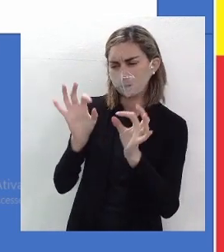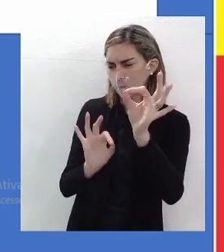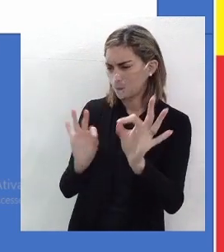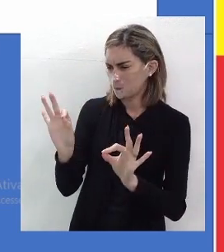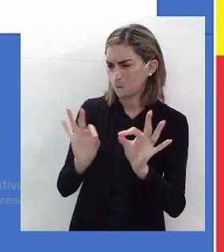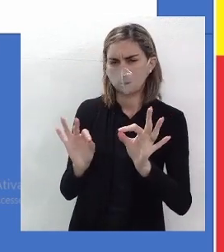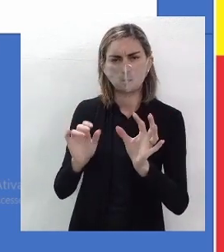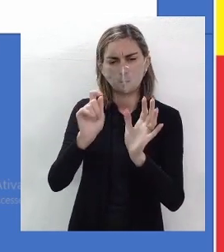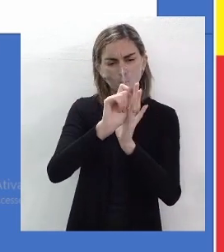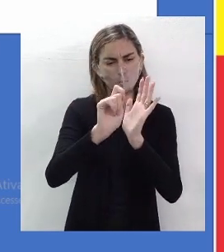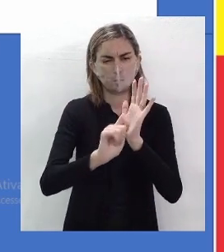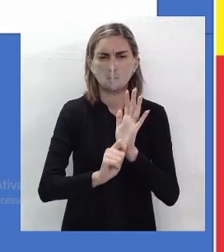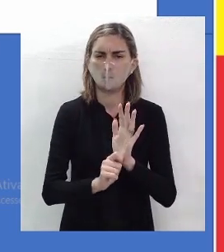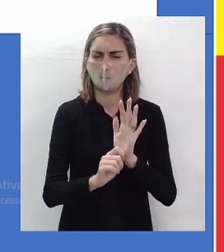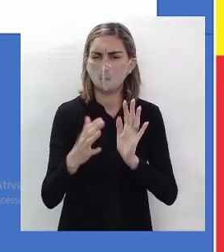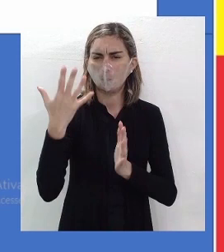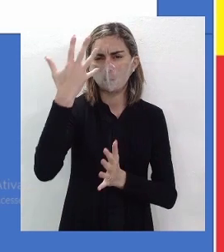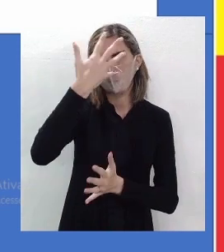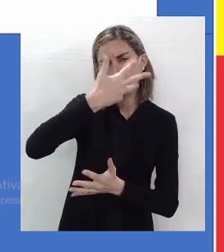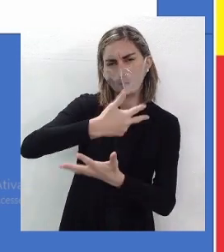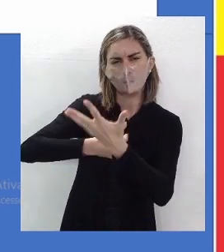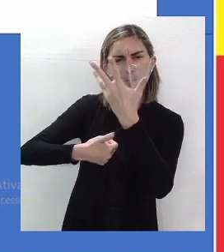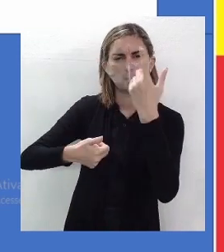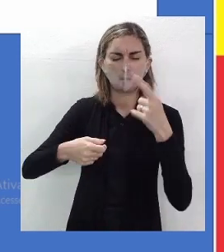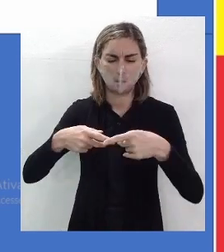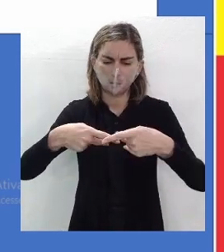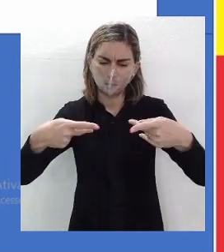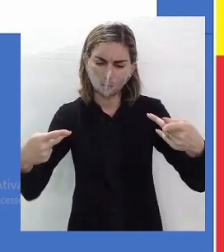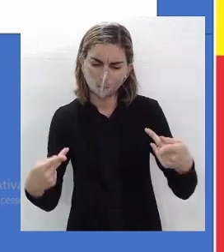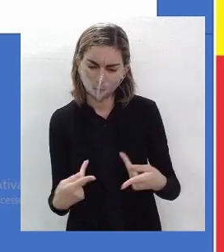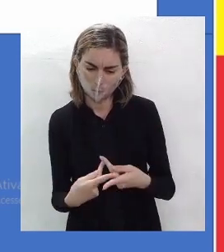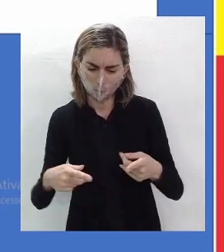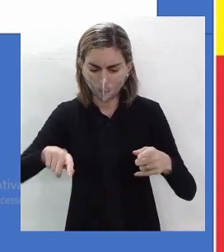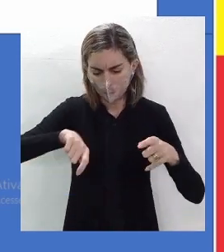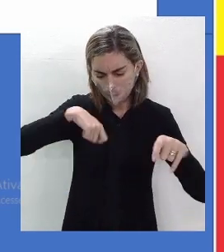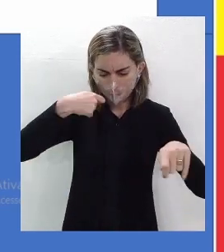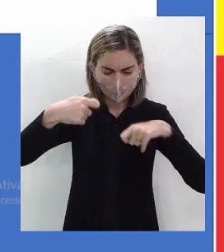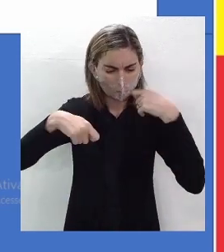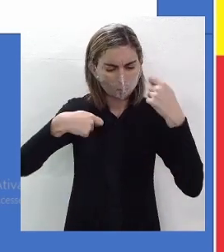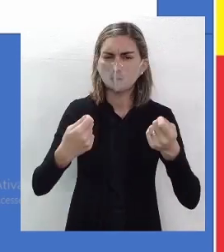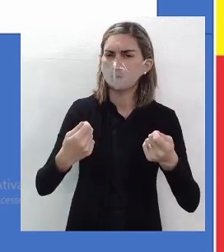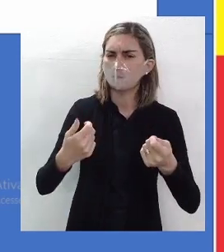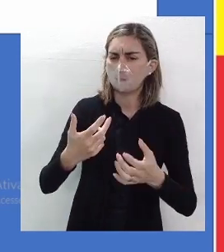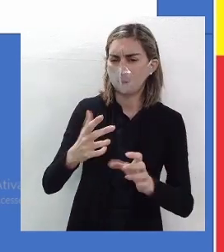de compor os belos pratos com que se alimentam